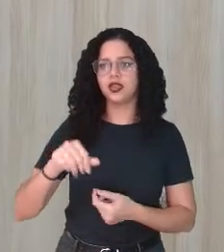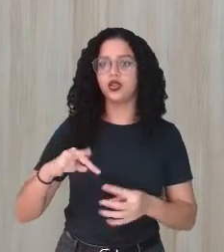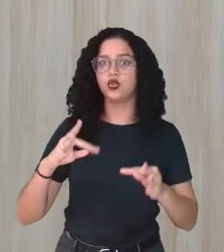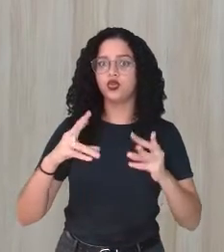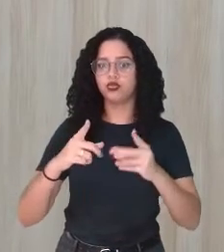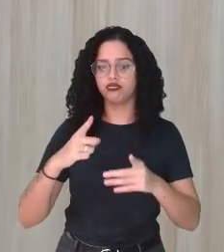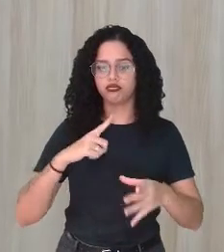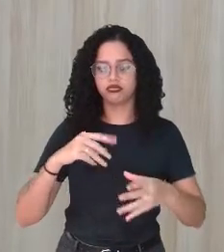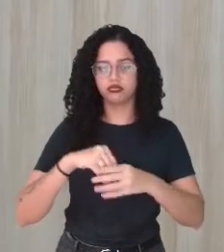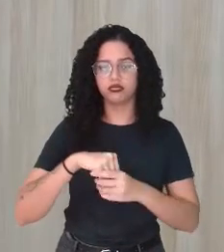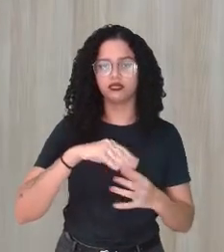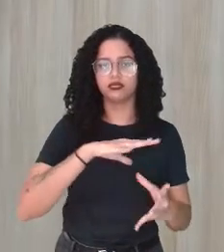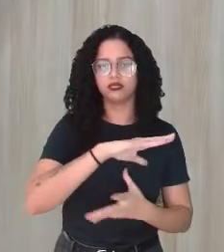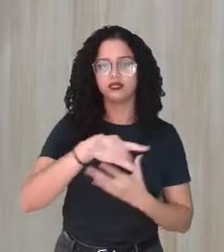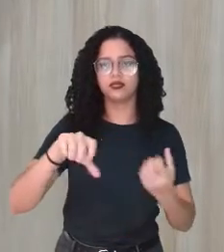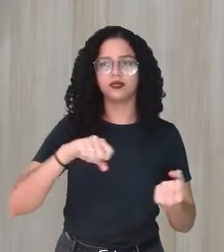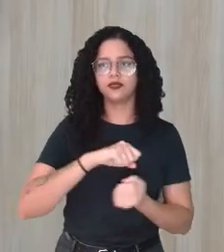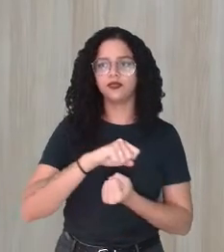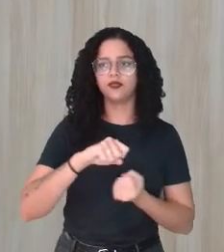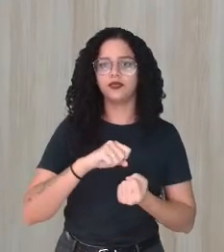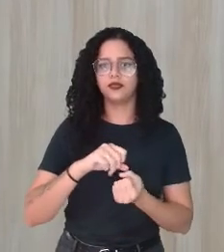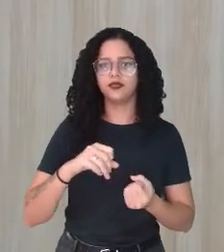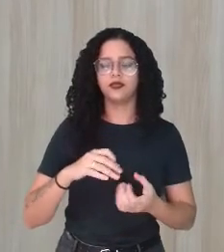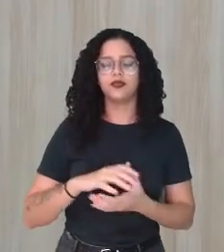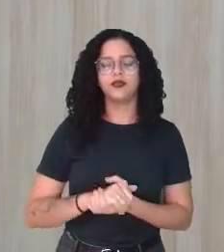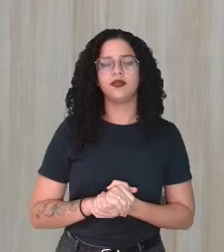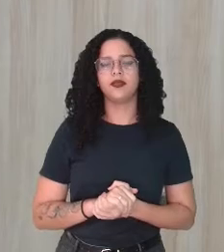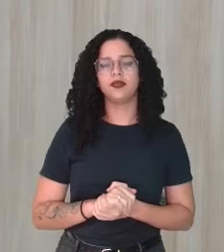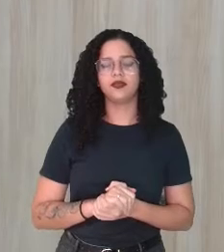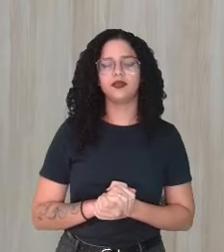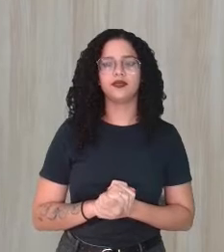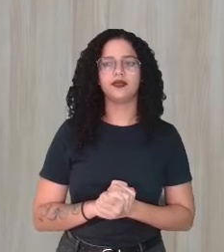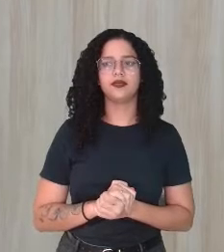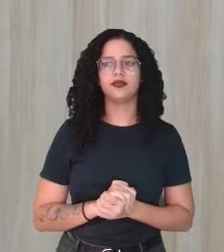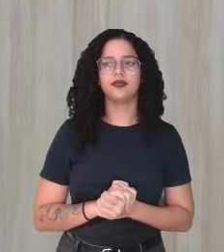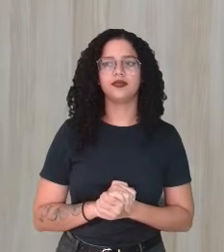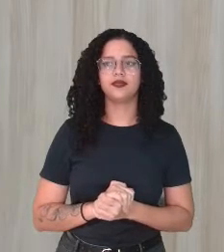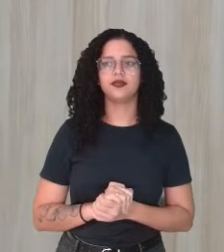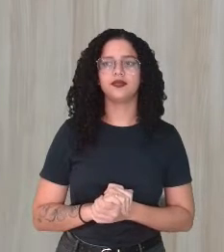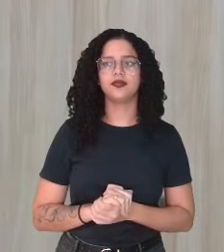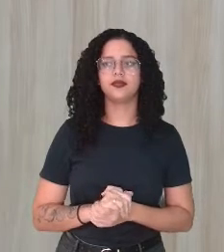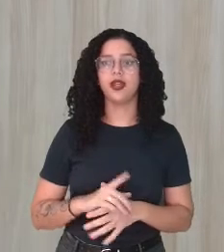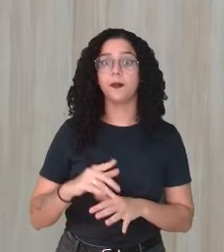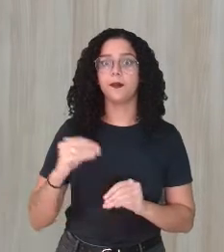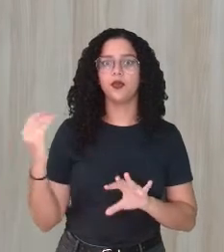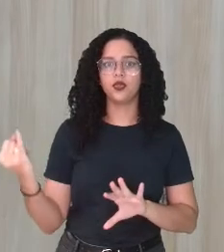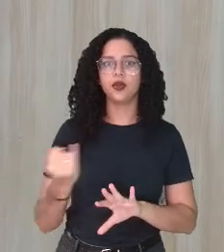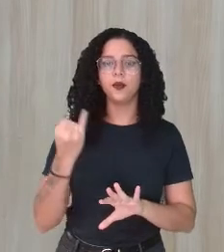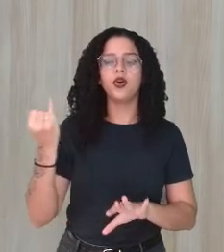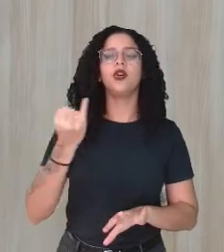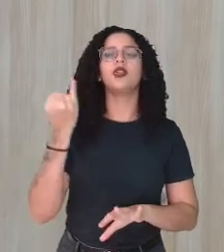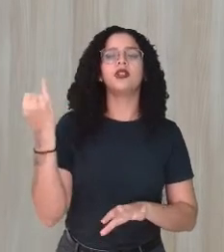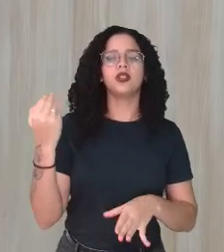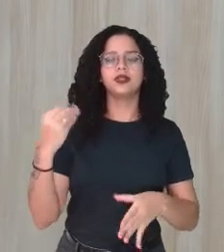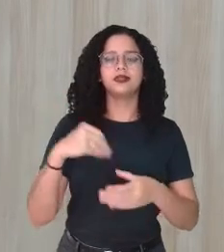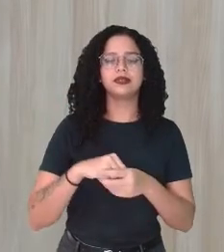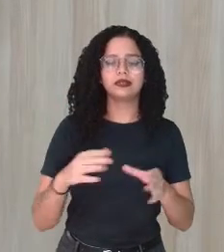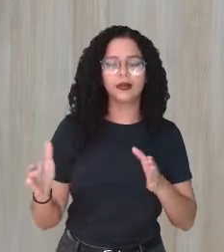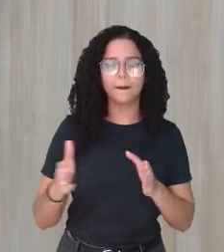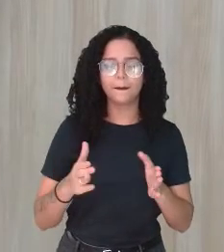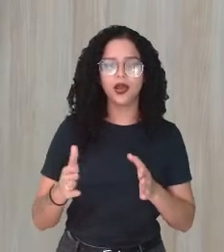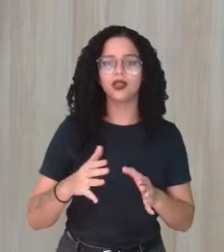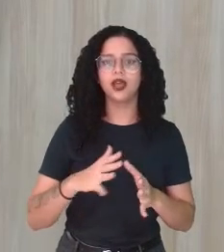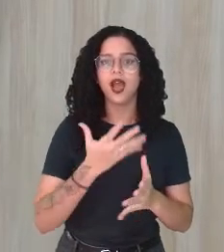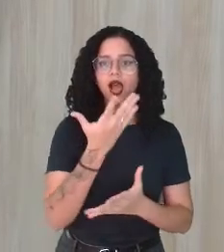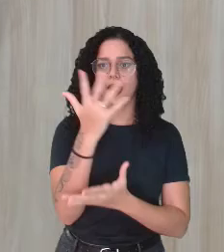engloba a sustentabilidade. Ou, engloba não, né? A sustentabilidade é que engloba isso aqui tudinho, ó. Isso é muito importante dentro dessa parte de